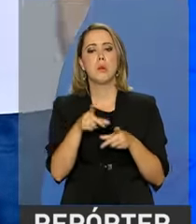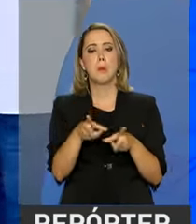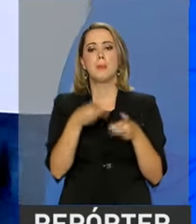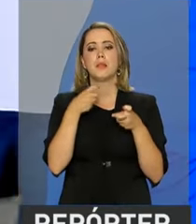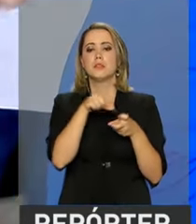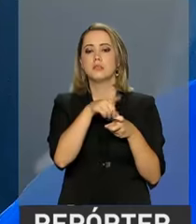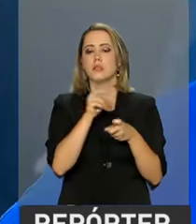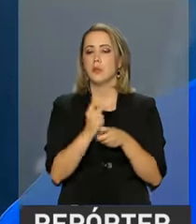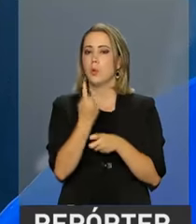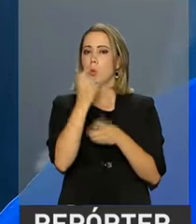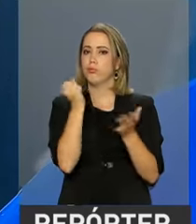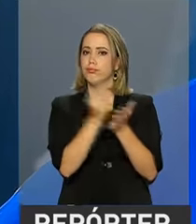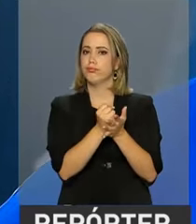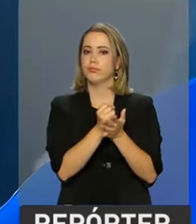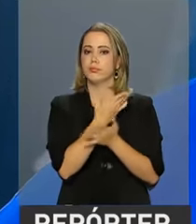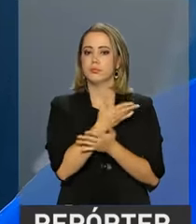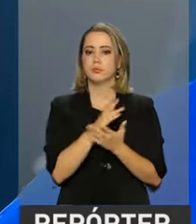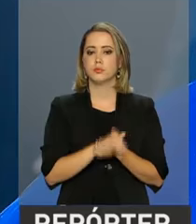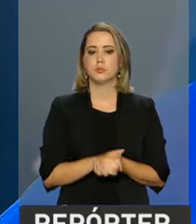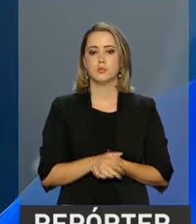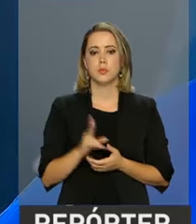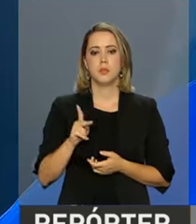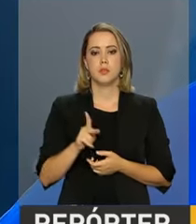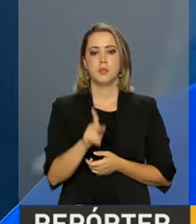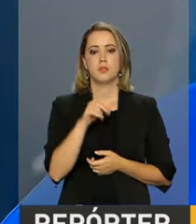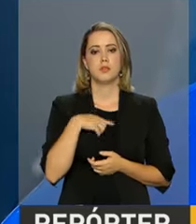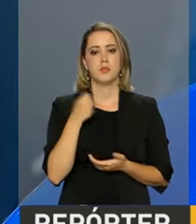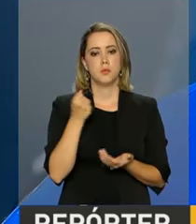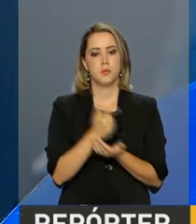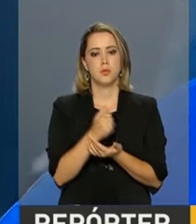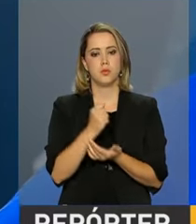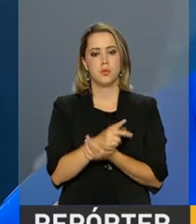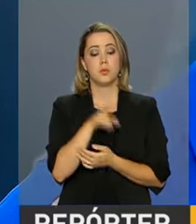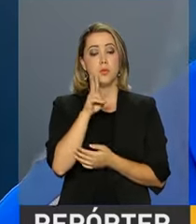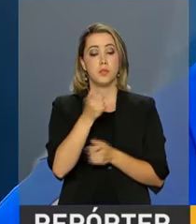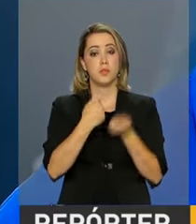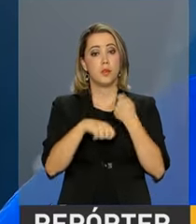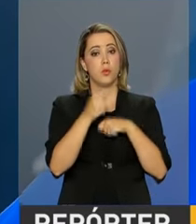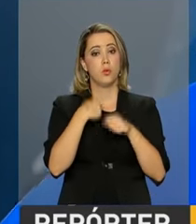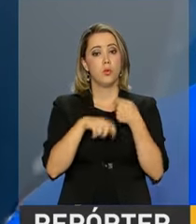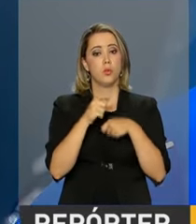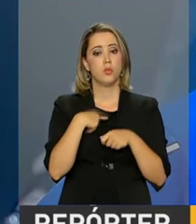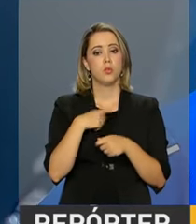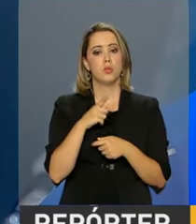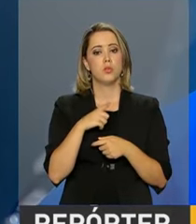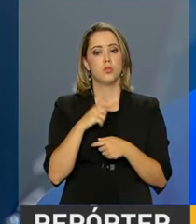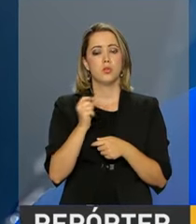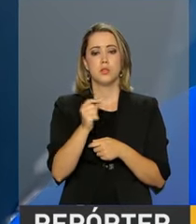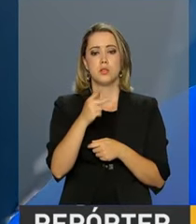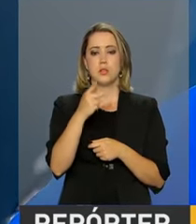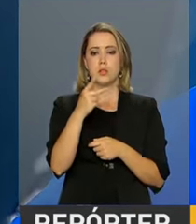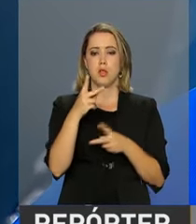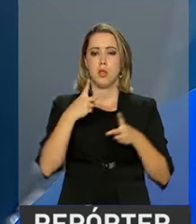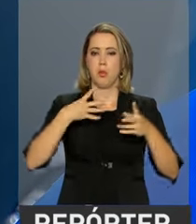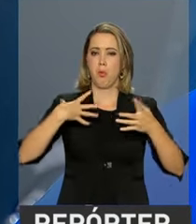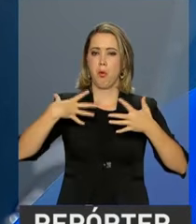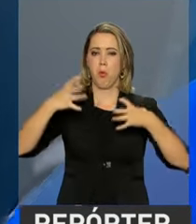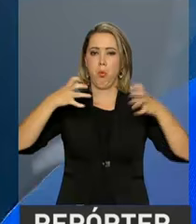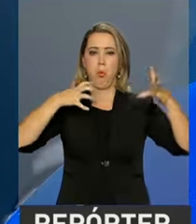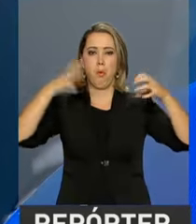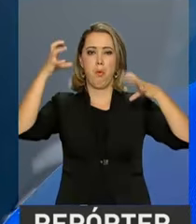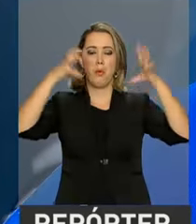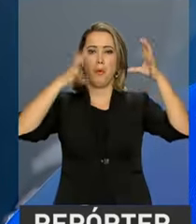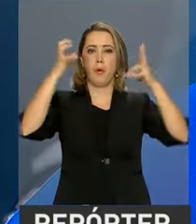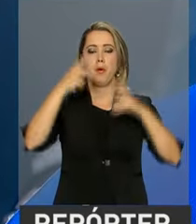num detalhe. Sempre que eu vou comprar um carro, eu olho se ele é econômico e se ele polui, se tem, faz poluição